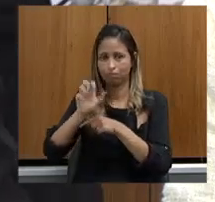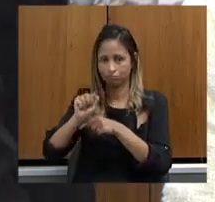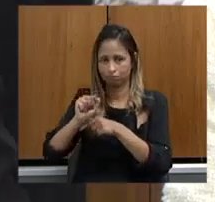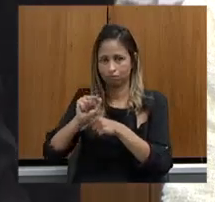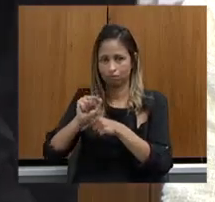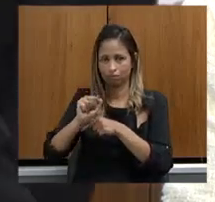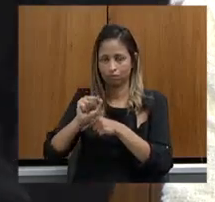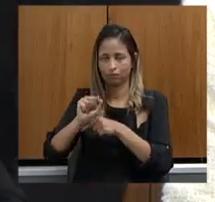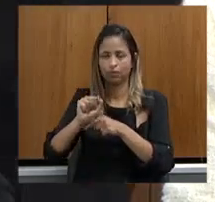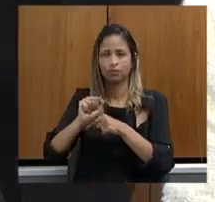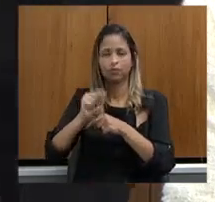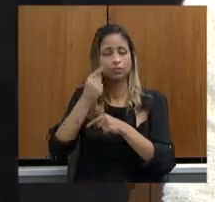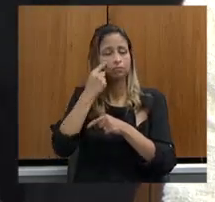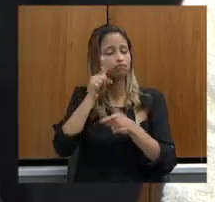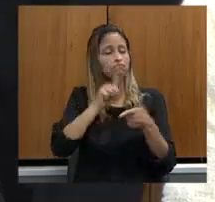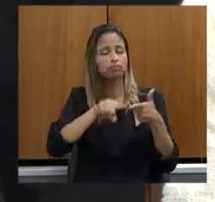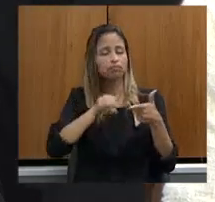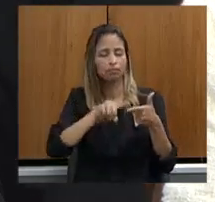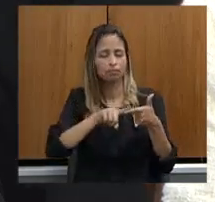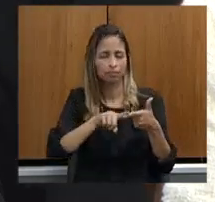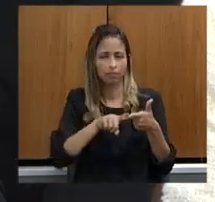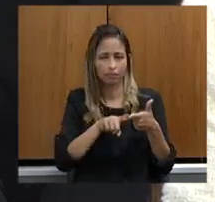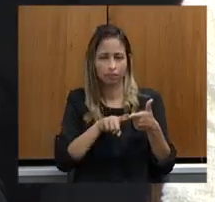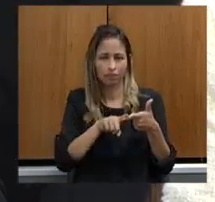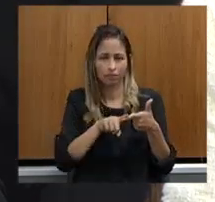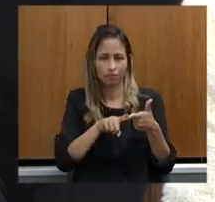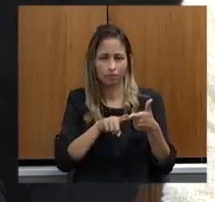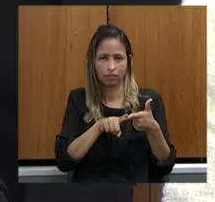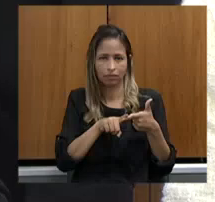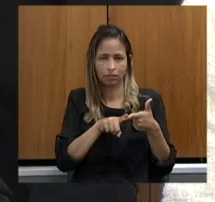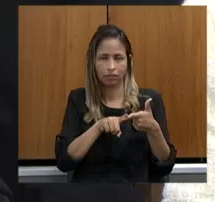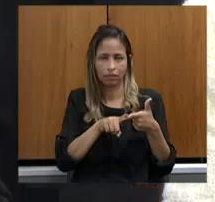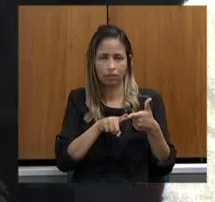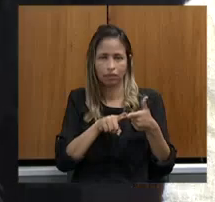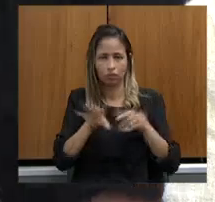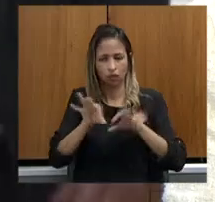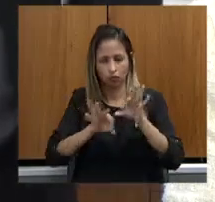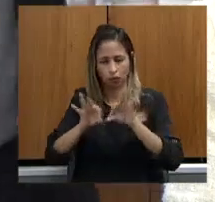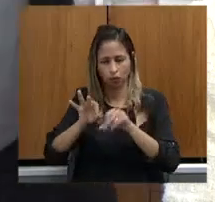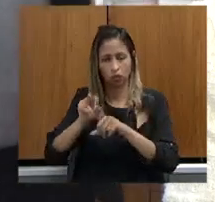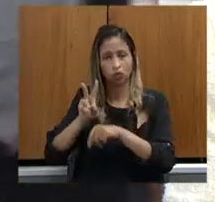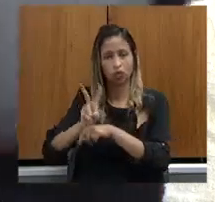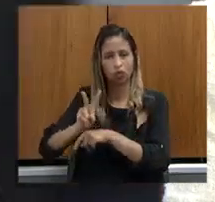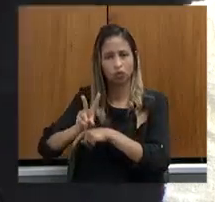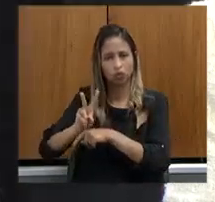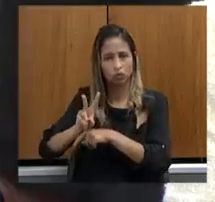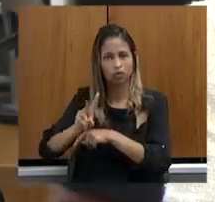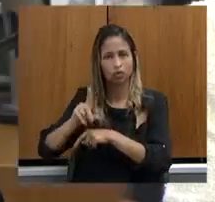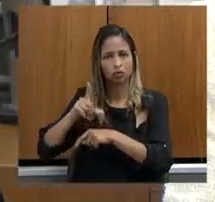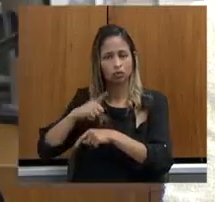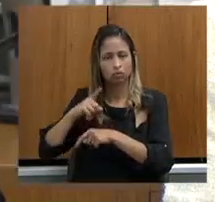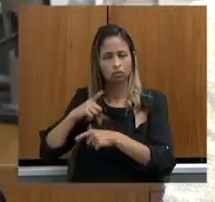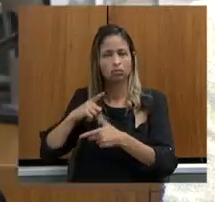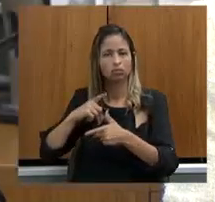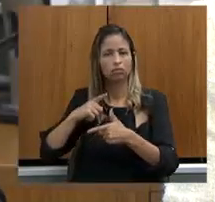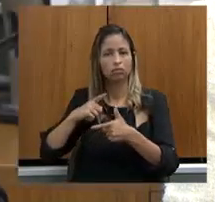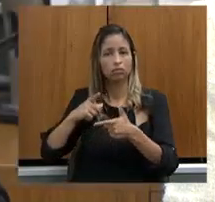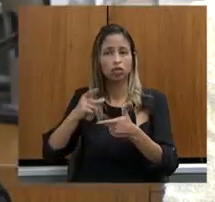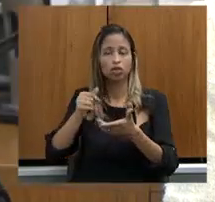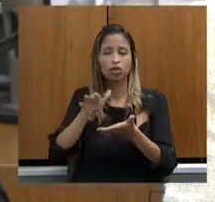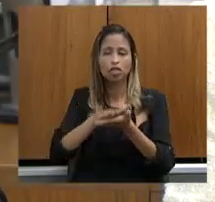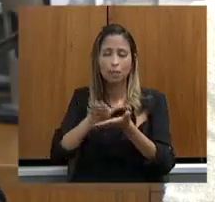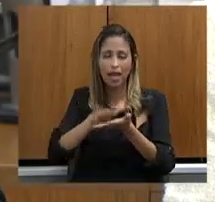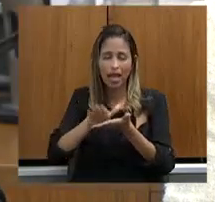é eu não vejo problema o ajuste fiscal ele tem o ataque a despesa